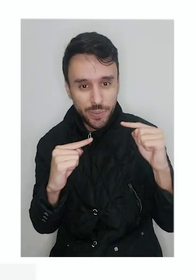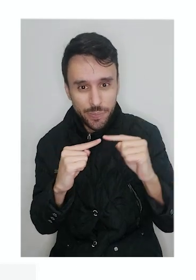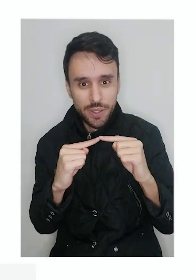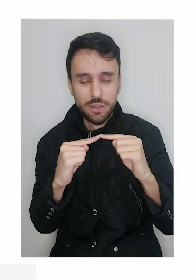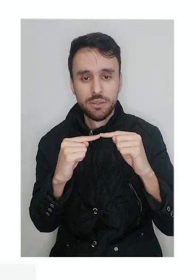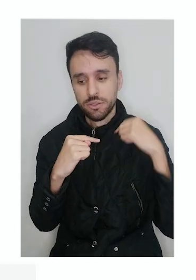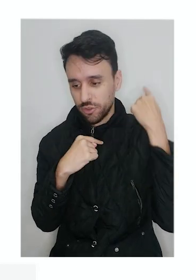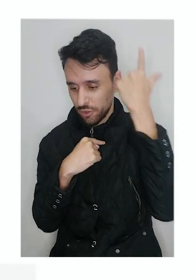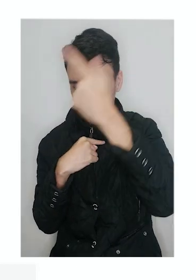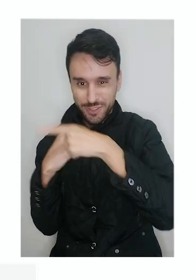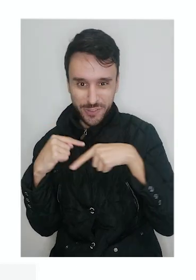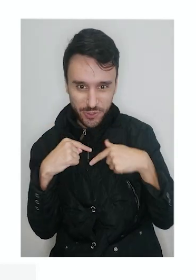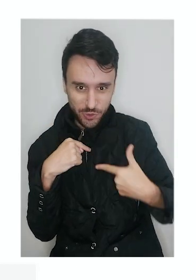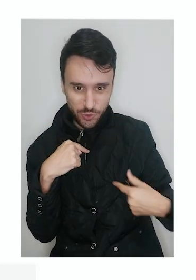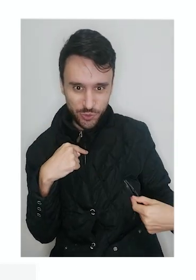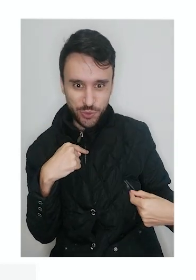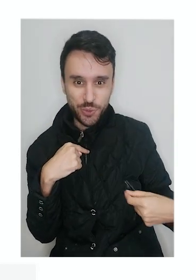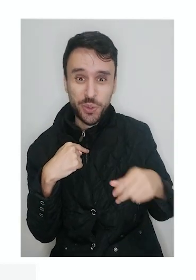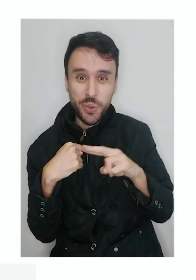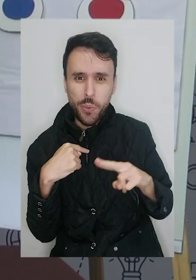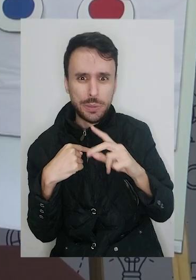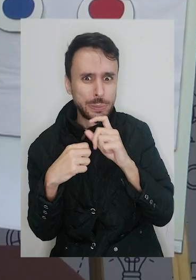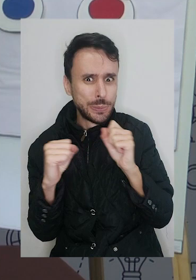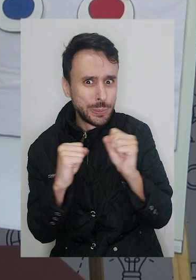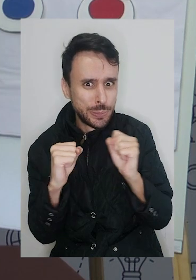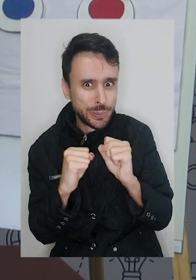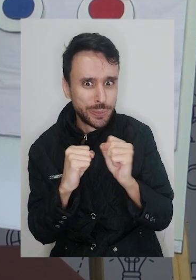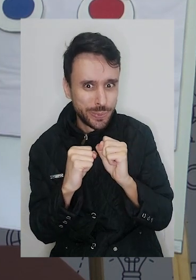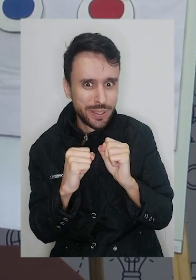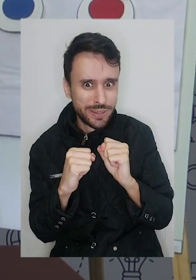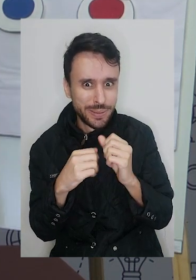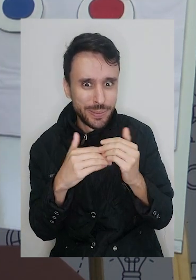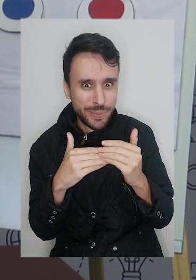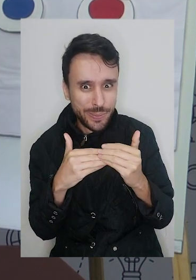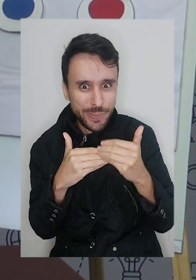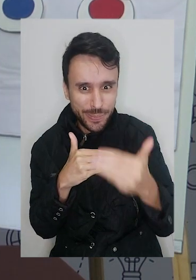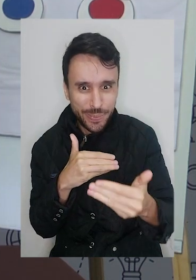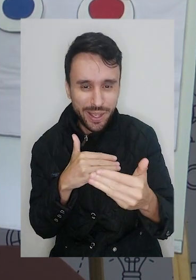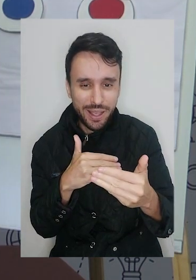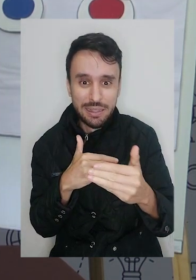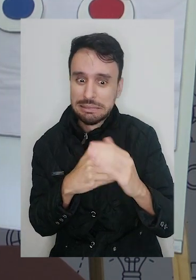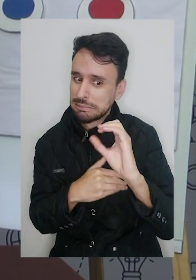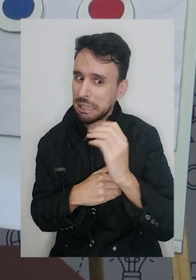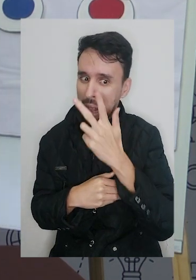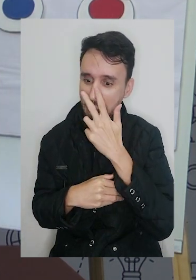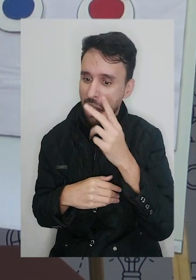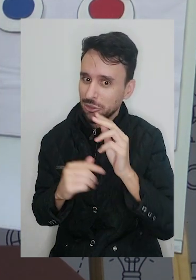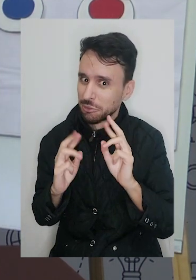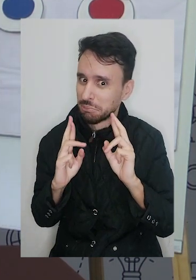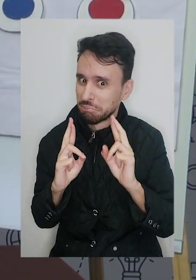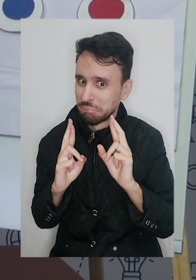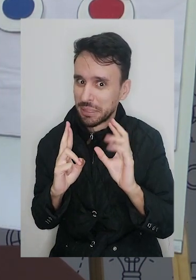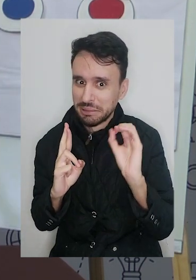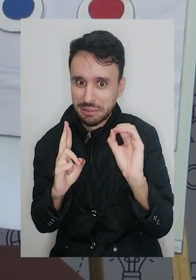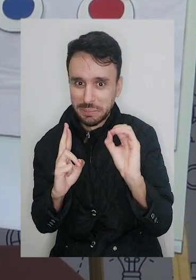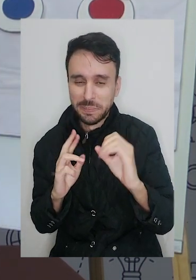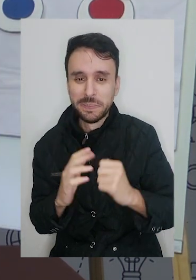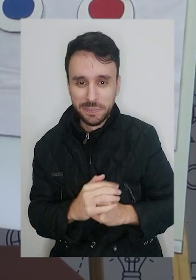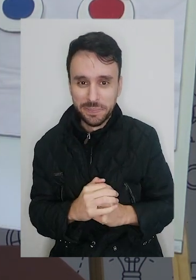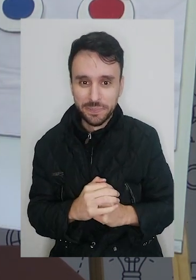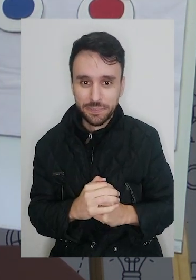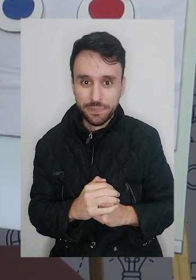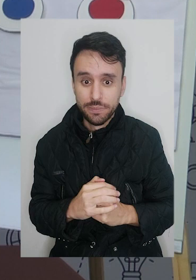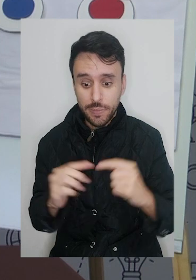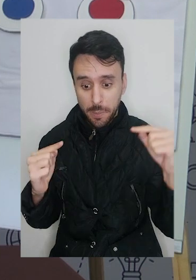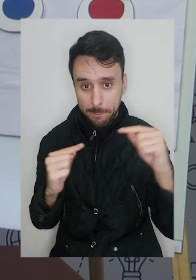cachecol, jaqueta. Está bem frio, né? Ele está esperando um friozão, aquela temperatura é de zero lá, ele está esperando. Então, o estudante que está